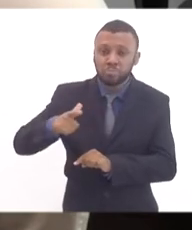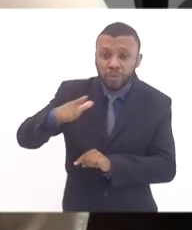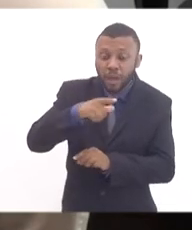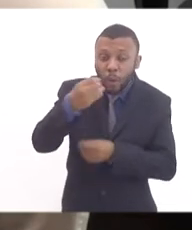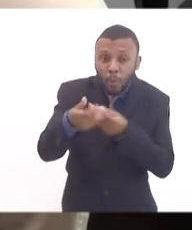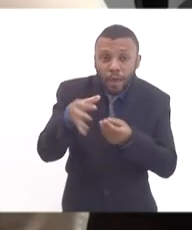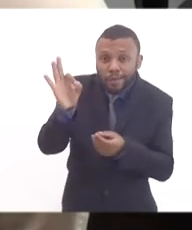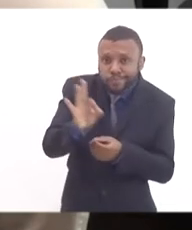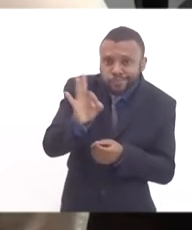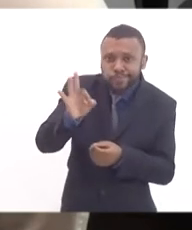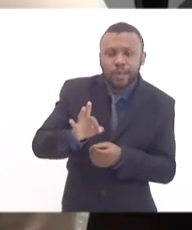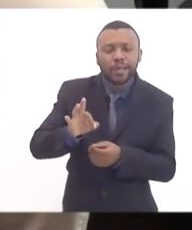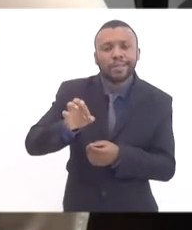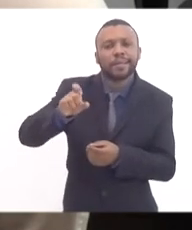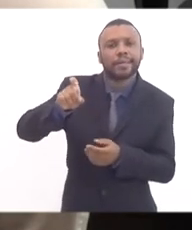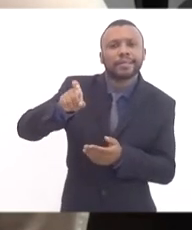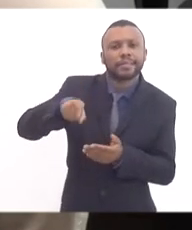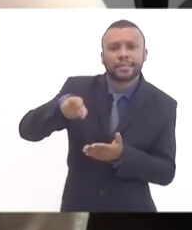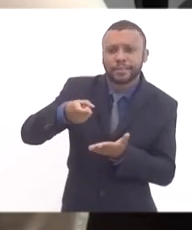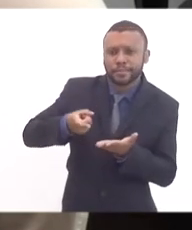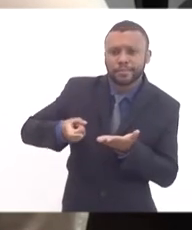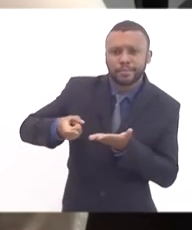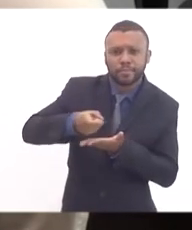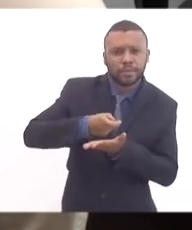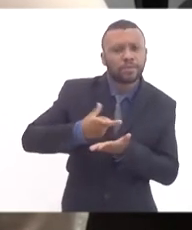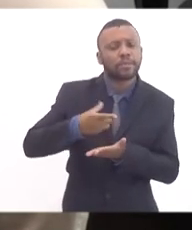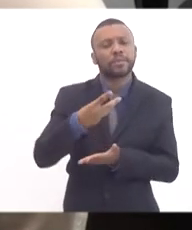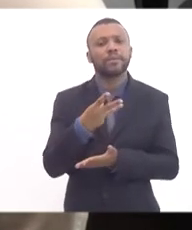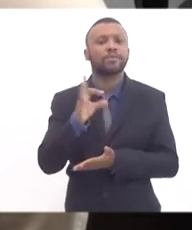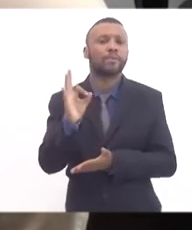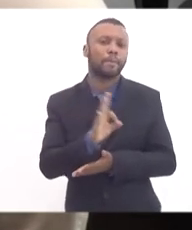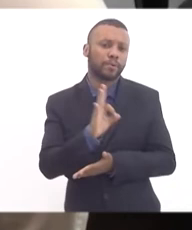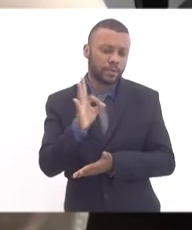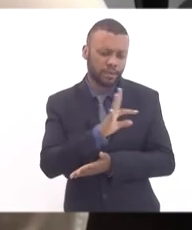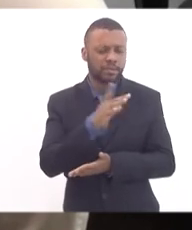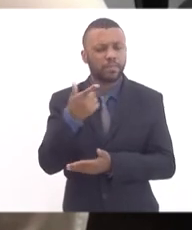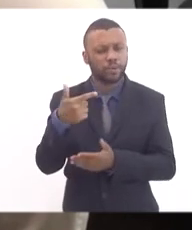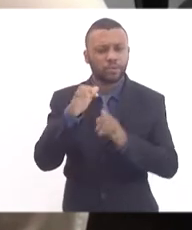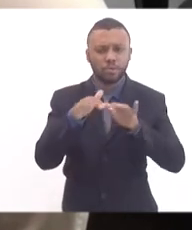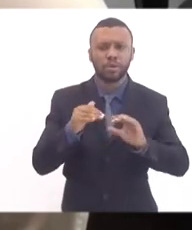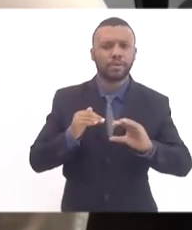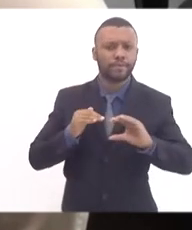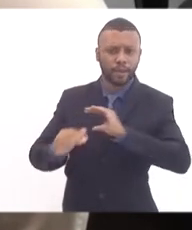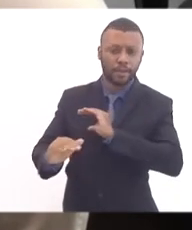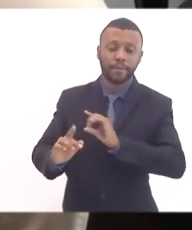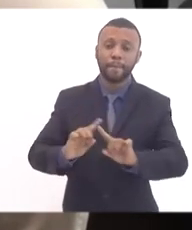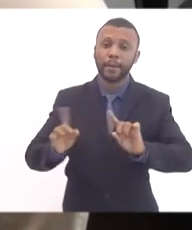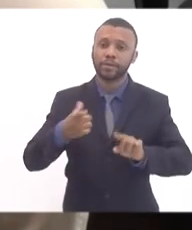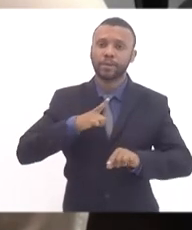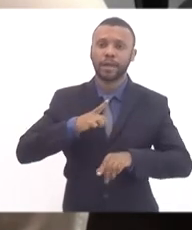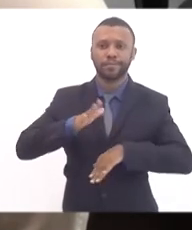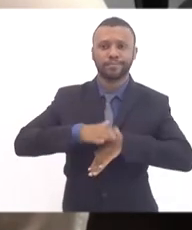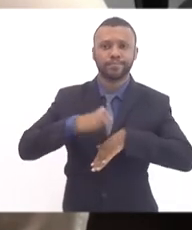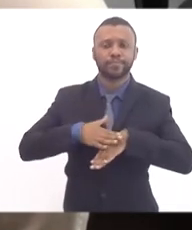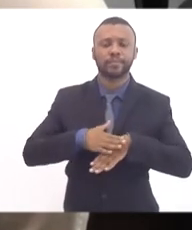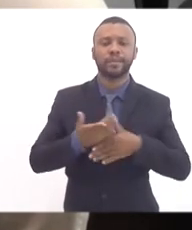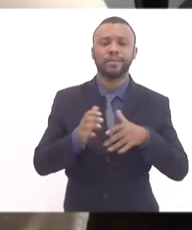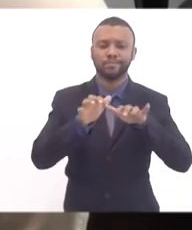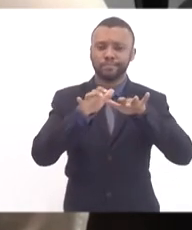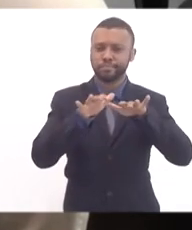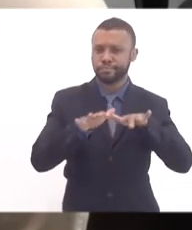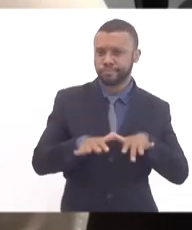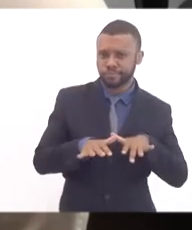de forma que a tributação seja de três por cento Então já trouxe aqui Deputado eu posso mandar depois por e-mail mas eu já trouxe também aqui por escrito